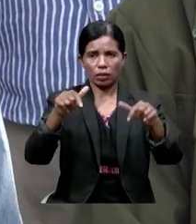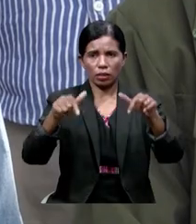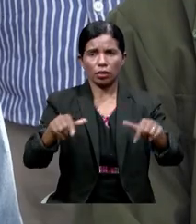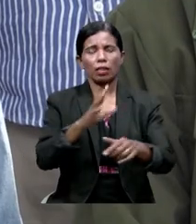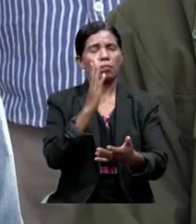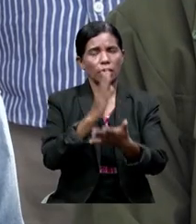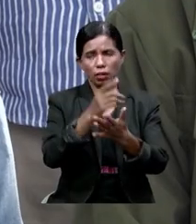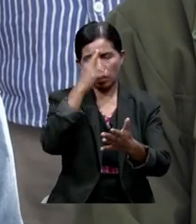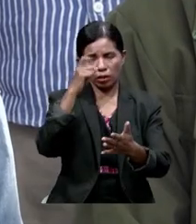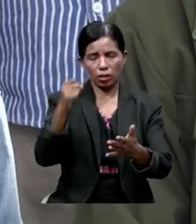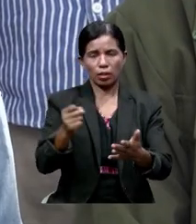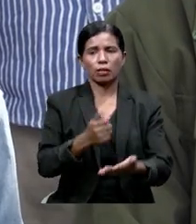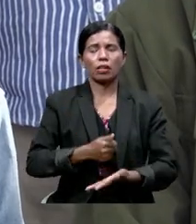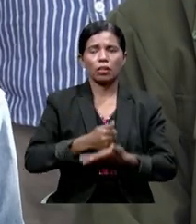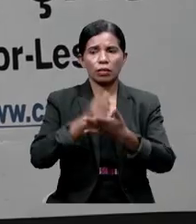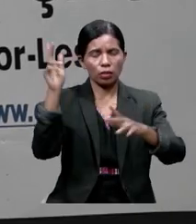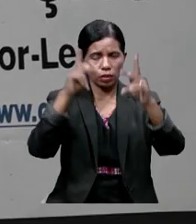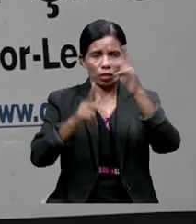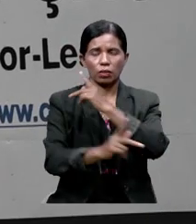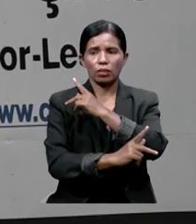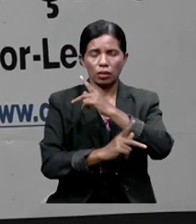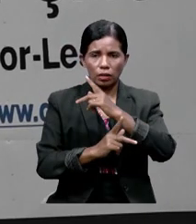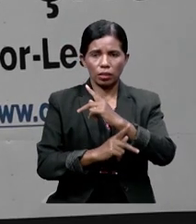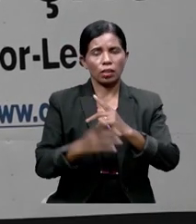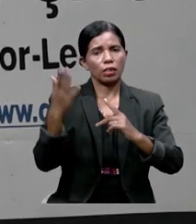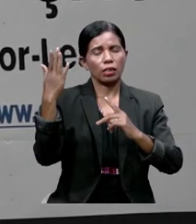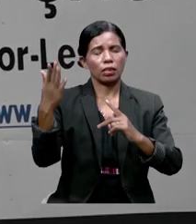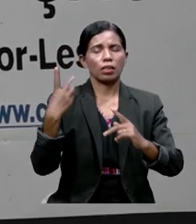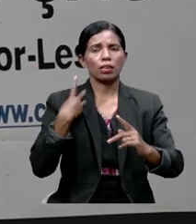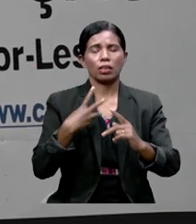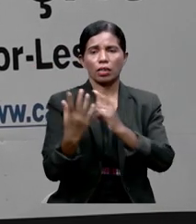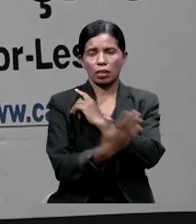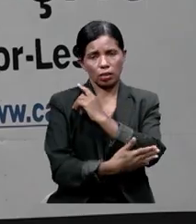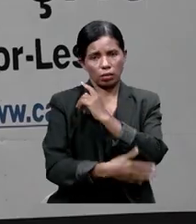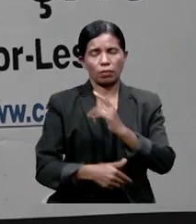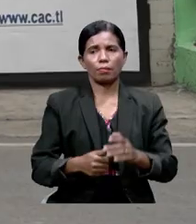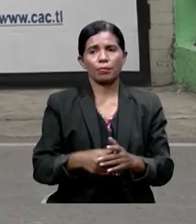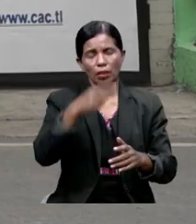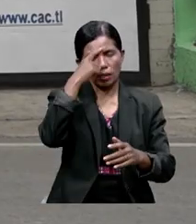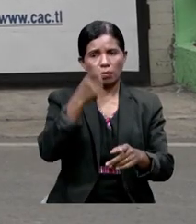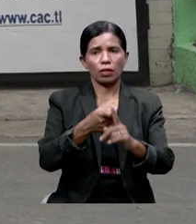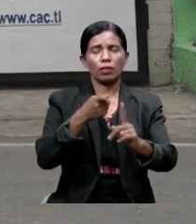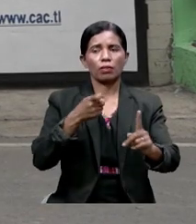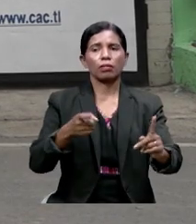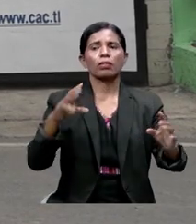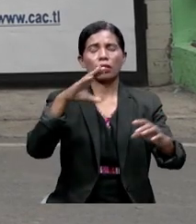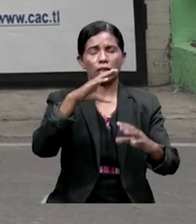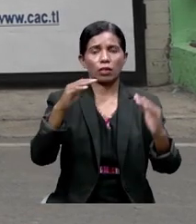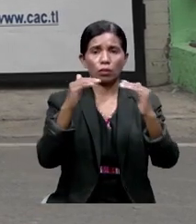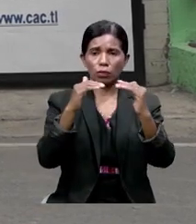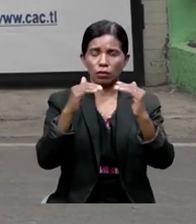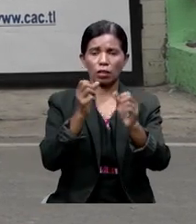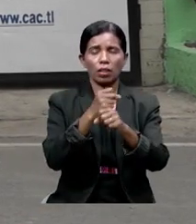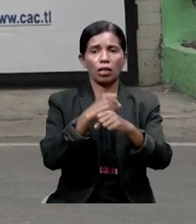parado, liu atu atende caso corrupção no be acontece ia relaran. Tambane li husi conferência imprensa ne behalau